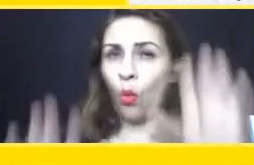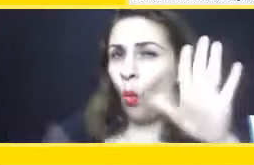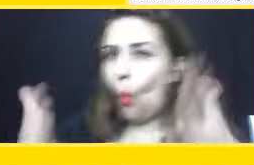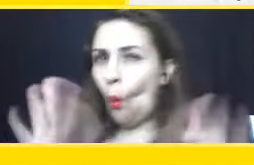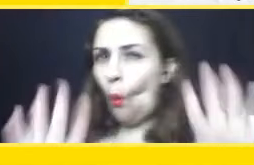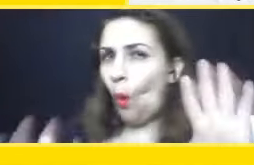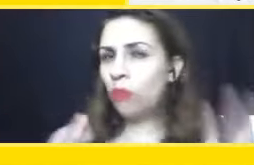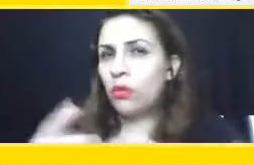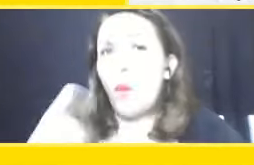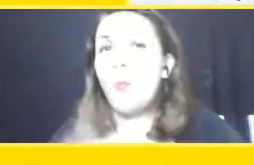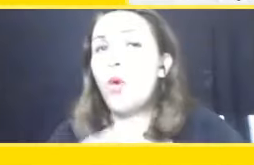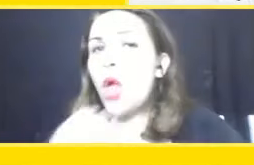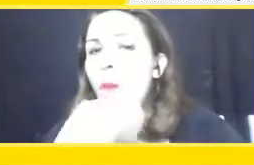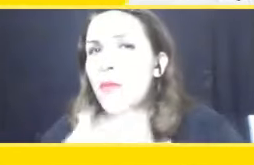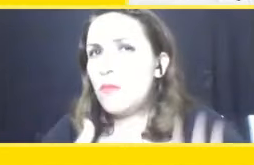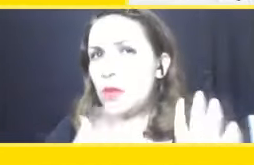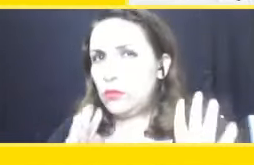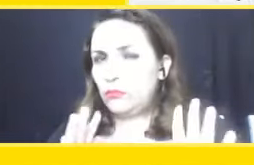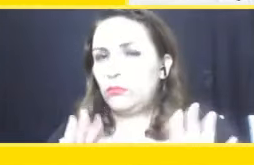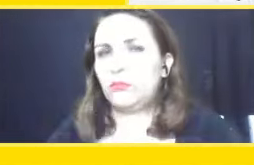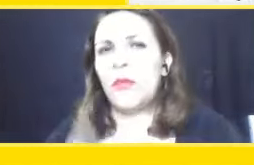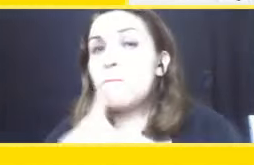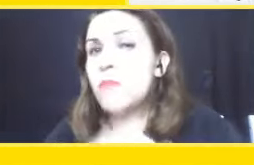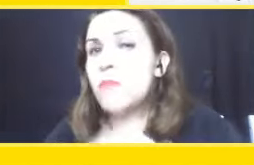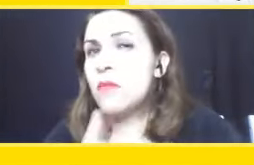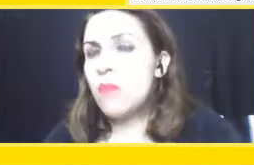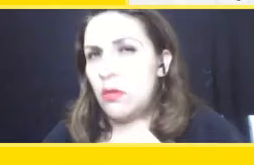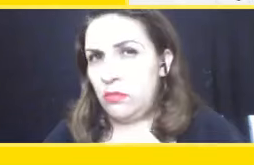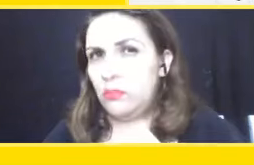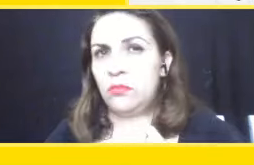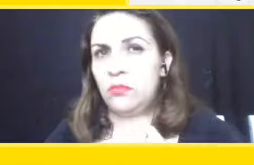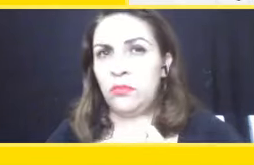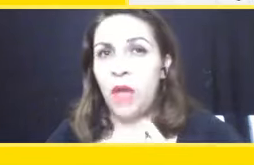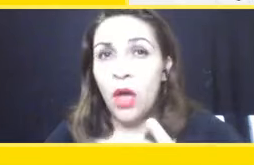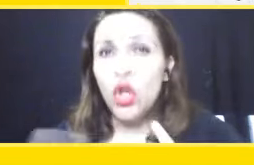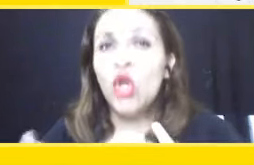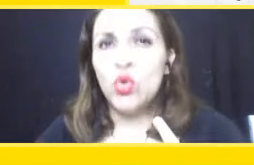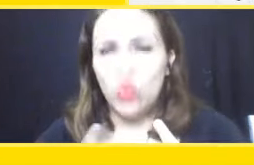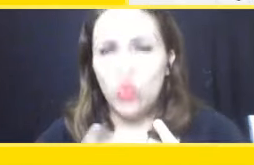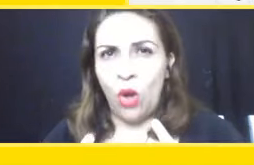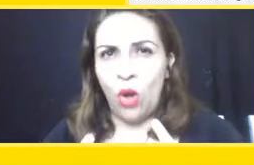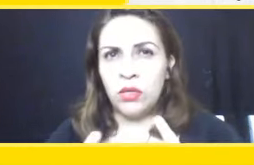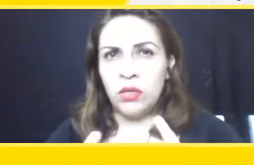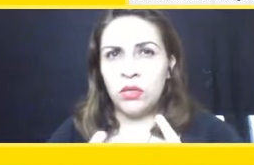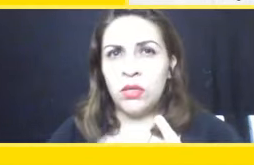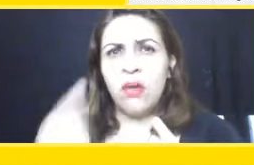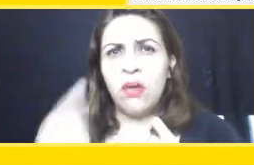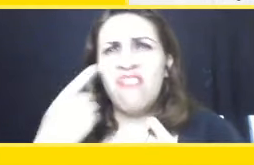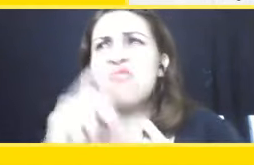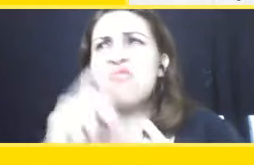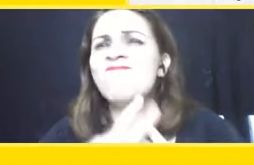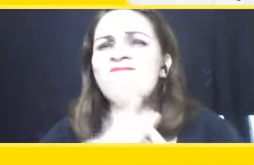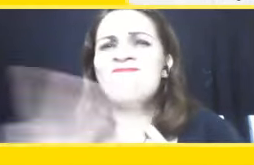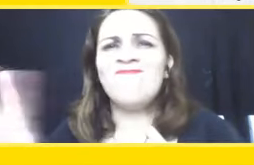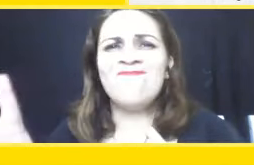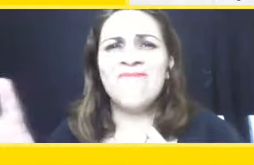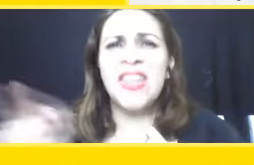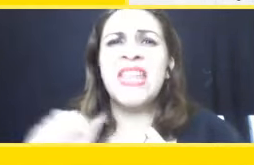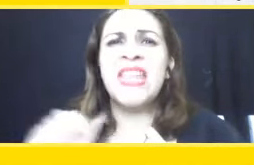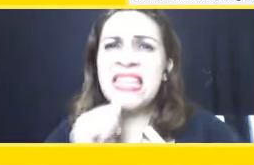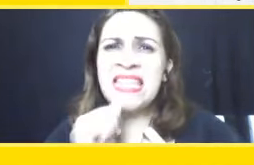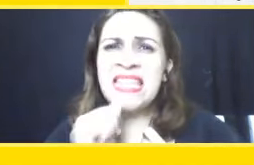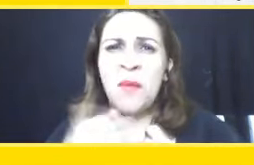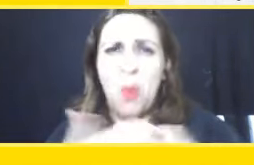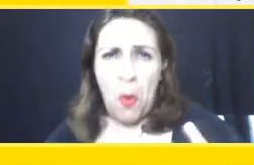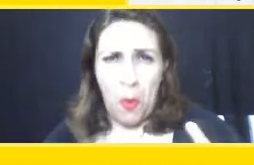visão? Primeiro, nós tínhamos um quadro, um retrato, de que, por exemplo, na rede